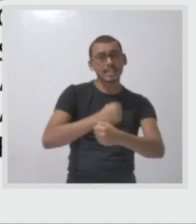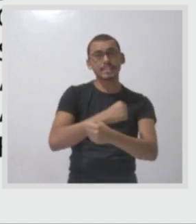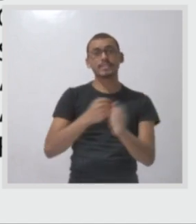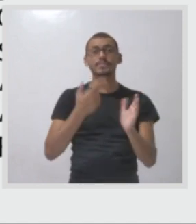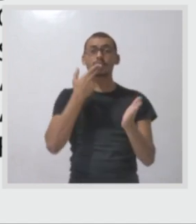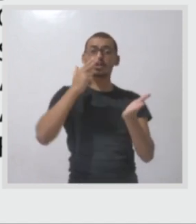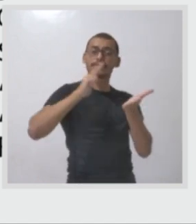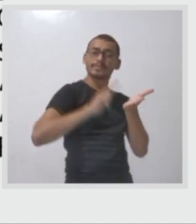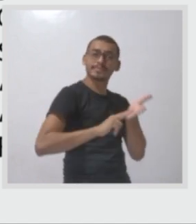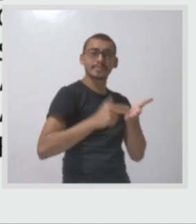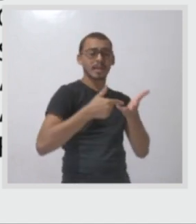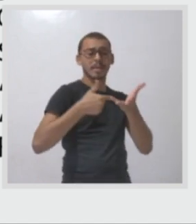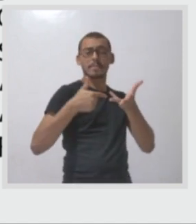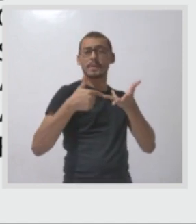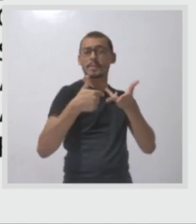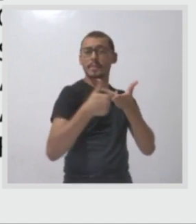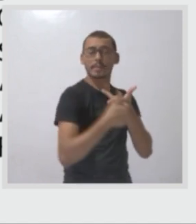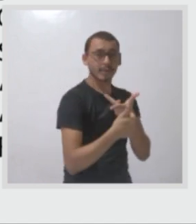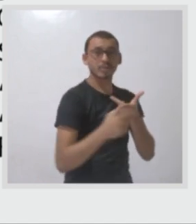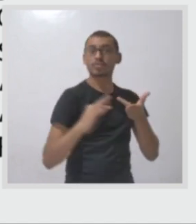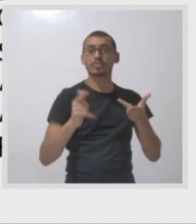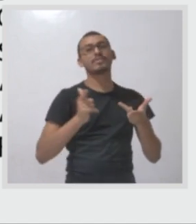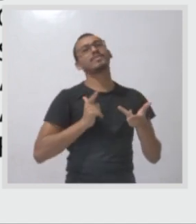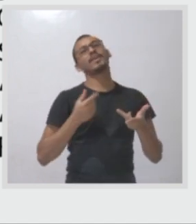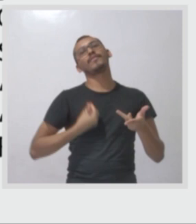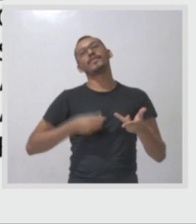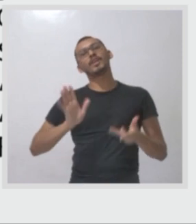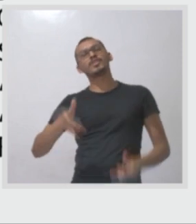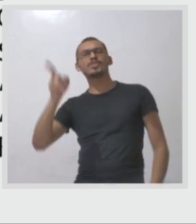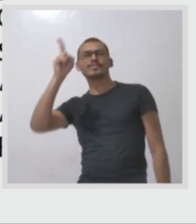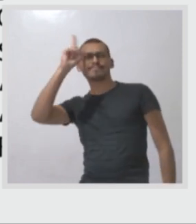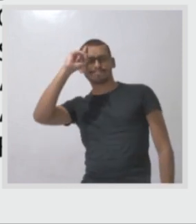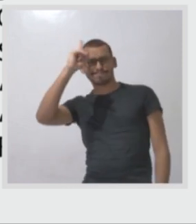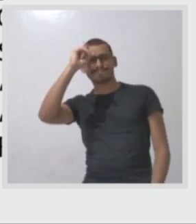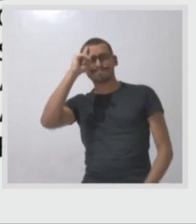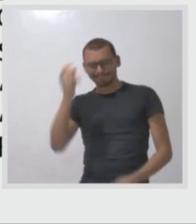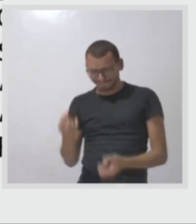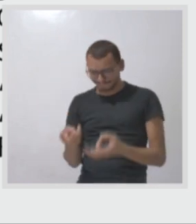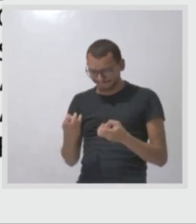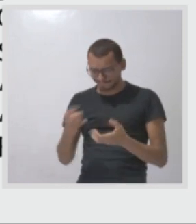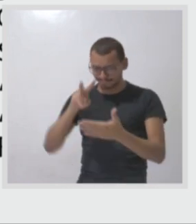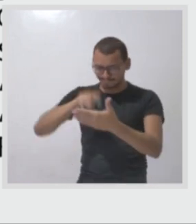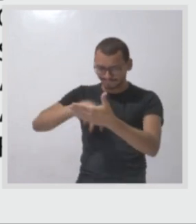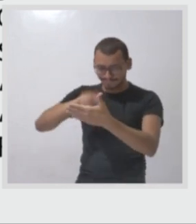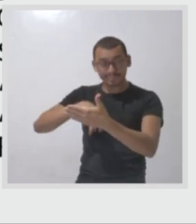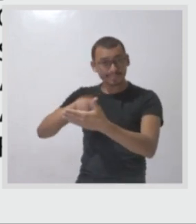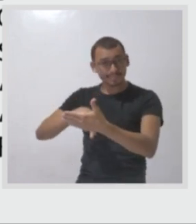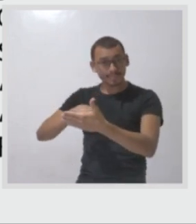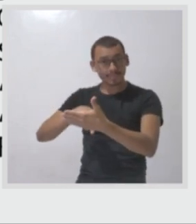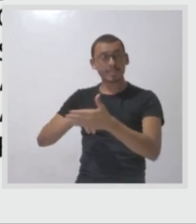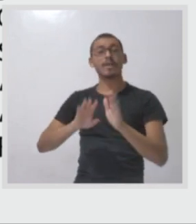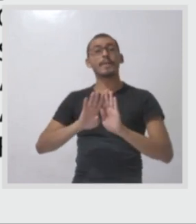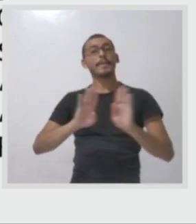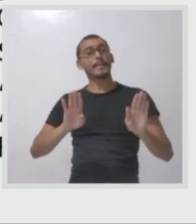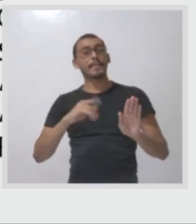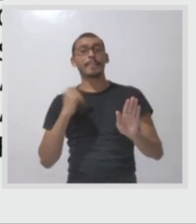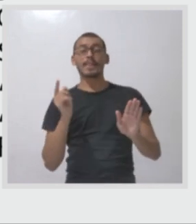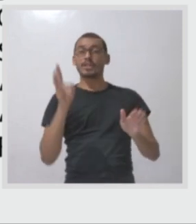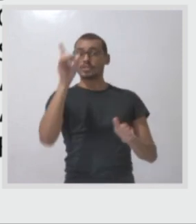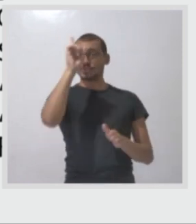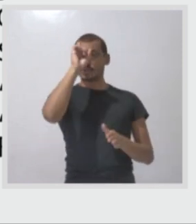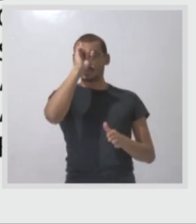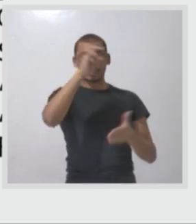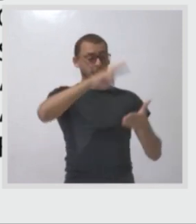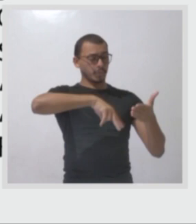tudo isso nós lidamos com esses tipos de textos no nosso dia a dia. Nós lidamos com esses tipos de texto no nosso dia a